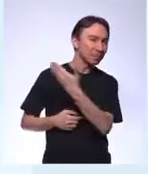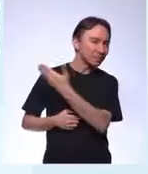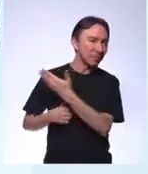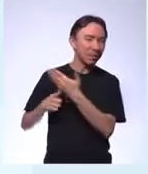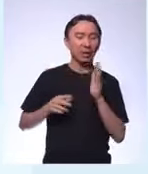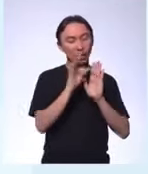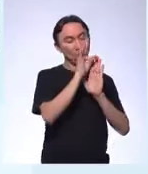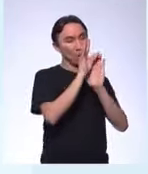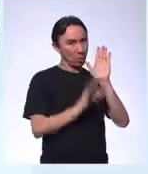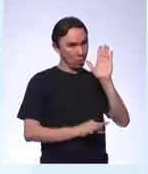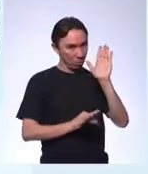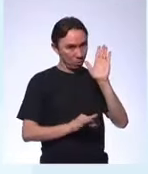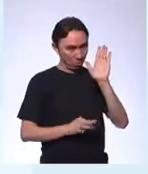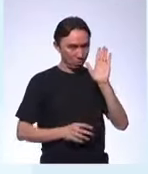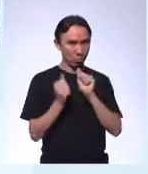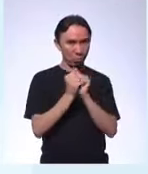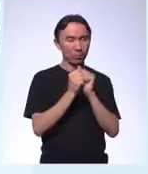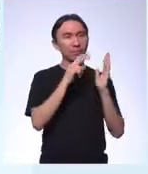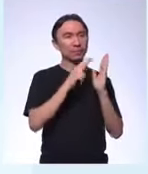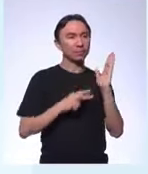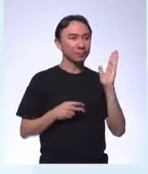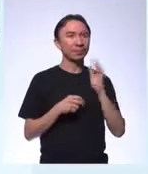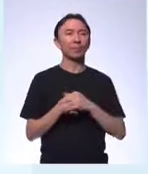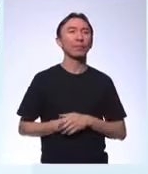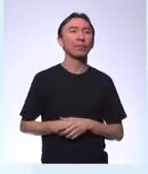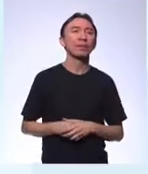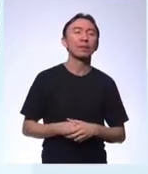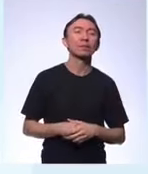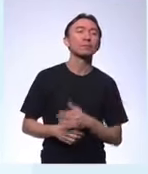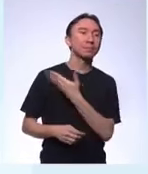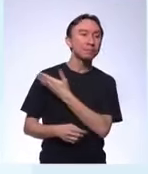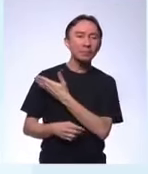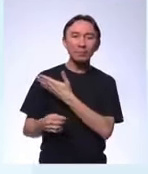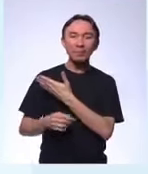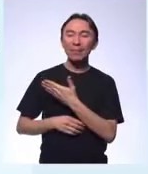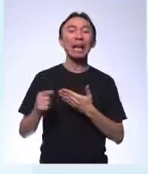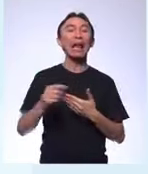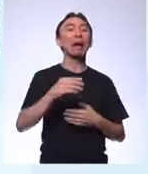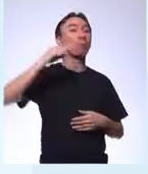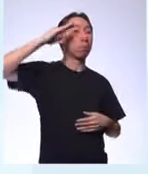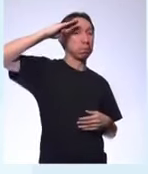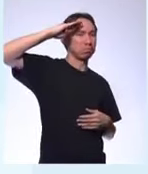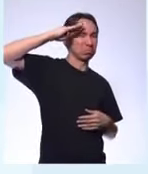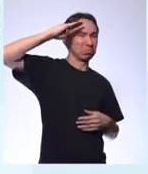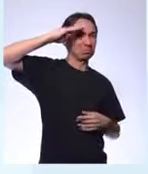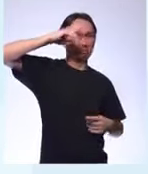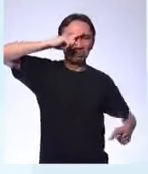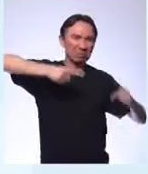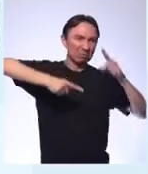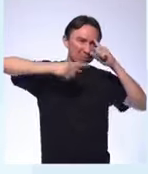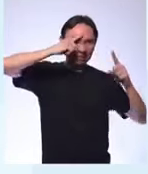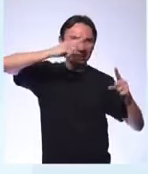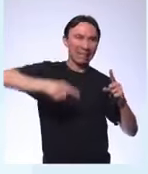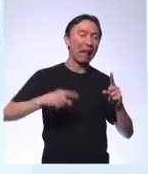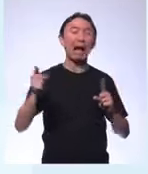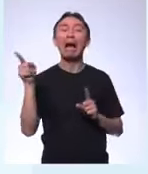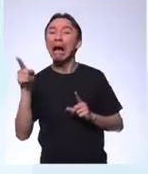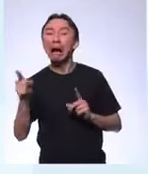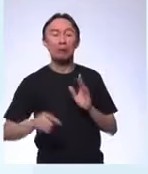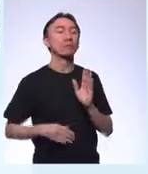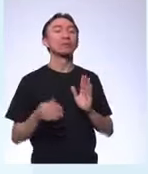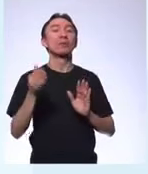eu vou ler com vocês. Boicote ao militarismo, propôs o deputado federal Márcio Moreira Alves, do